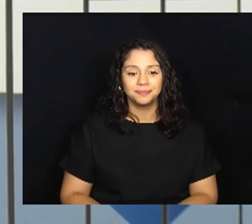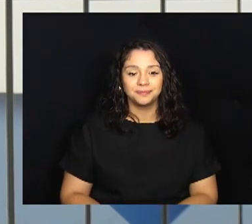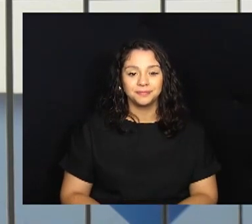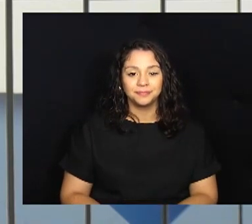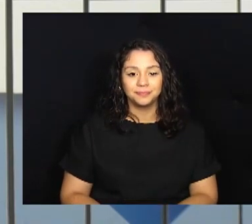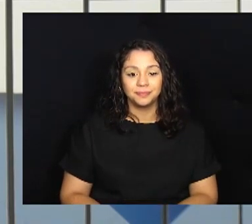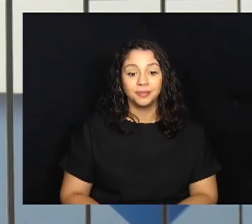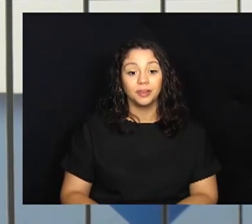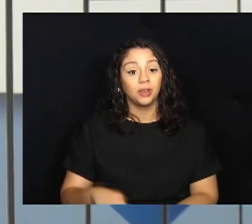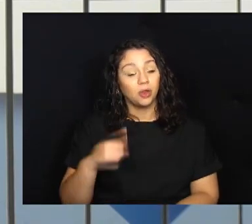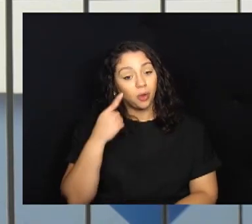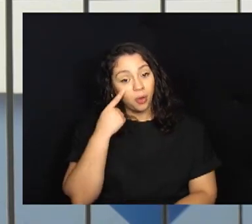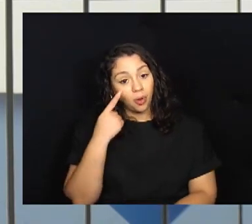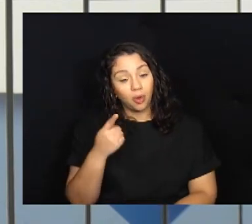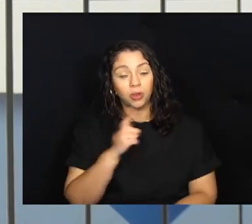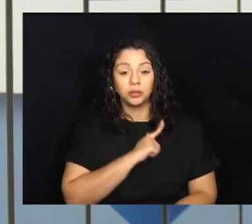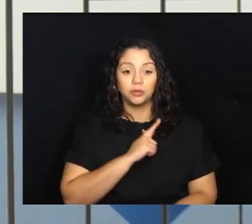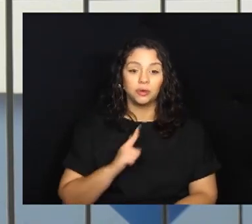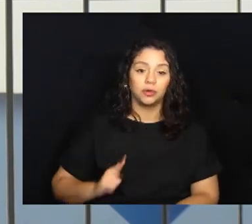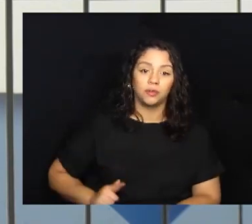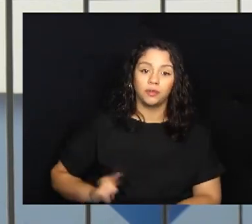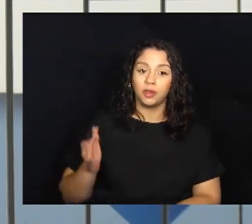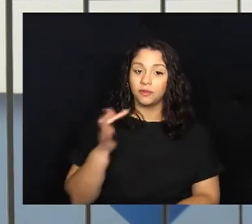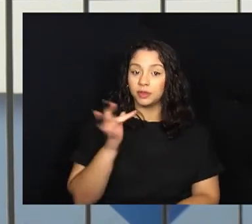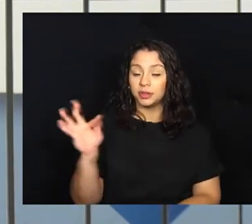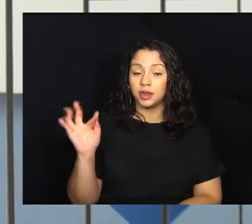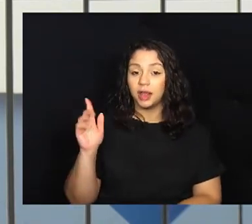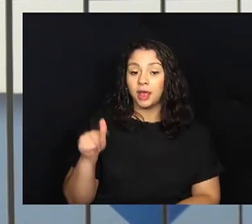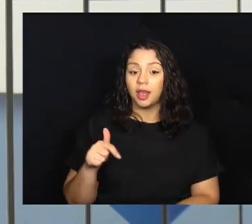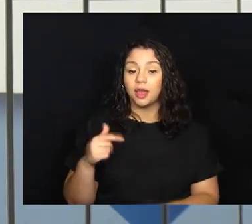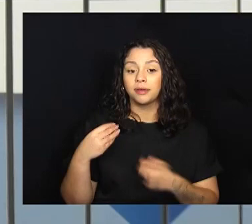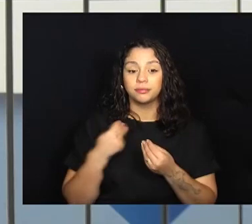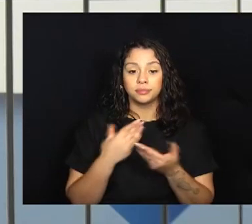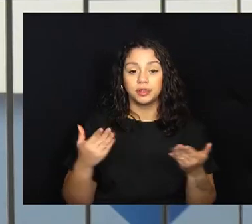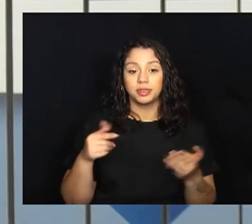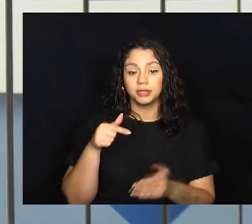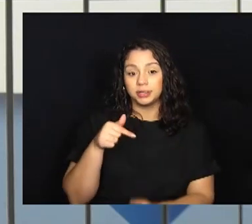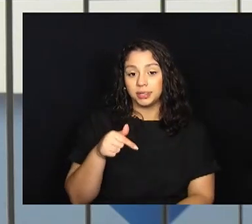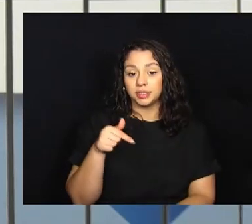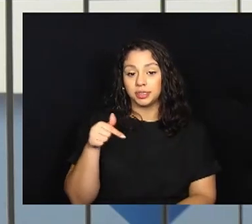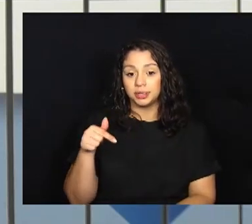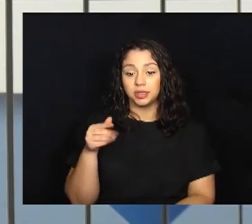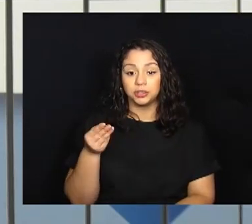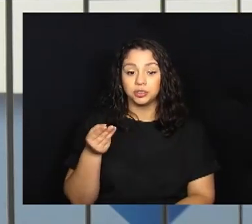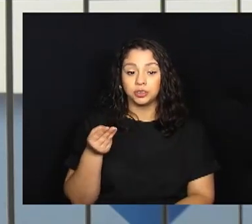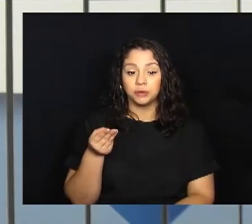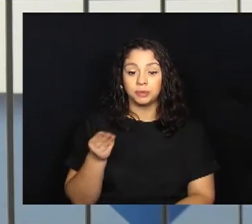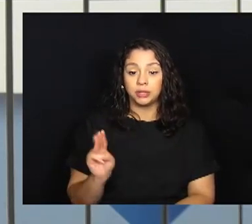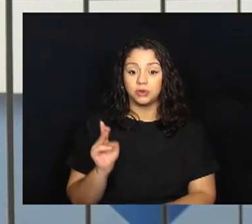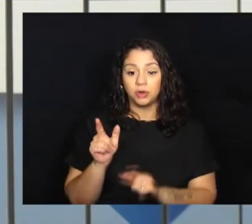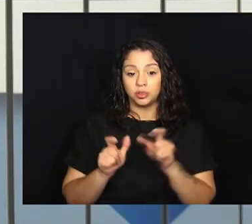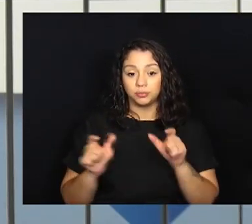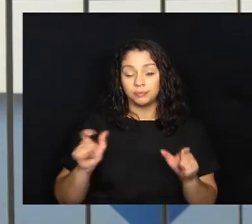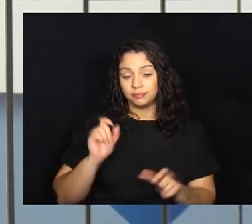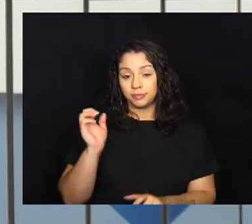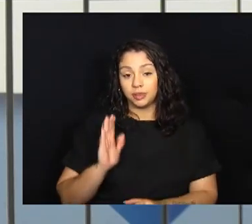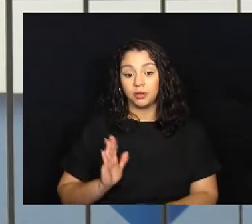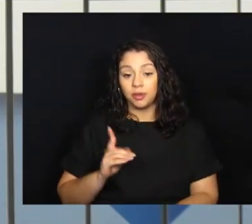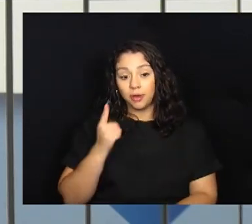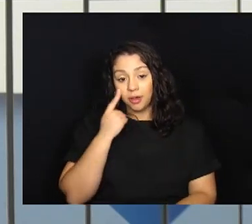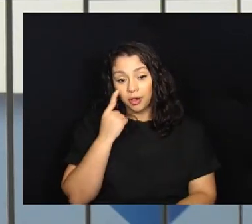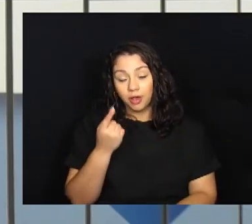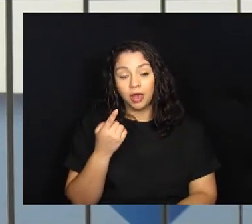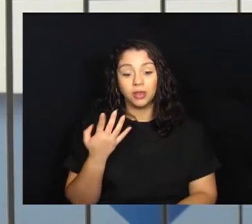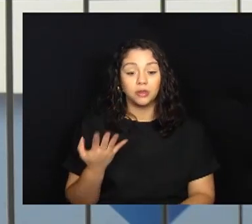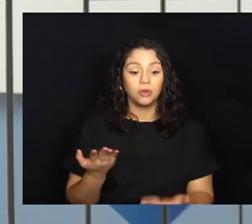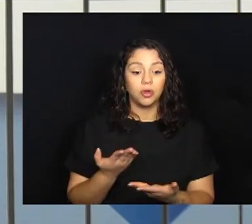Olha, a expectativa do governo federal é beneficiar 70 milhões de brasileiros. E agora a gente tem, olha, 40